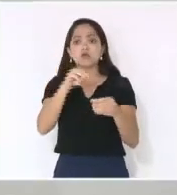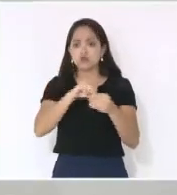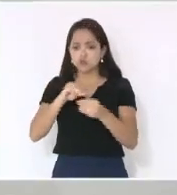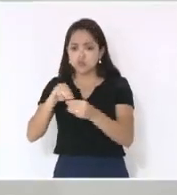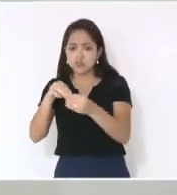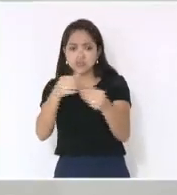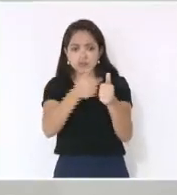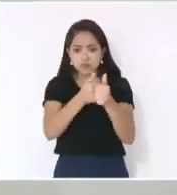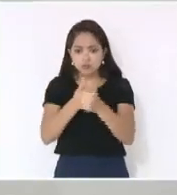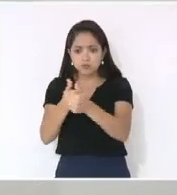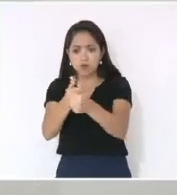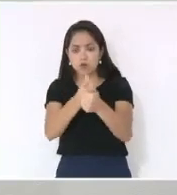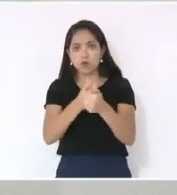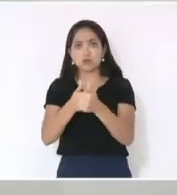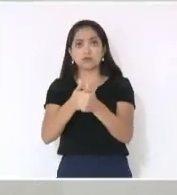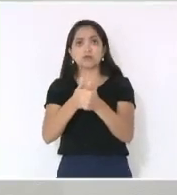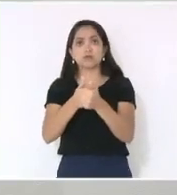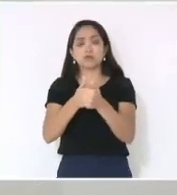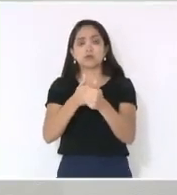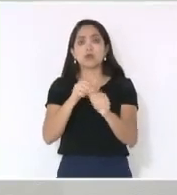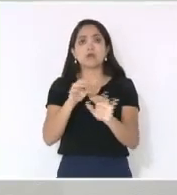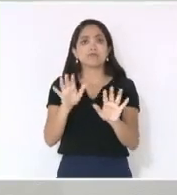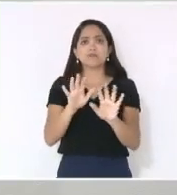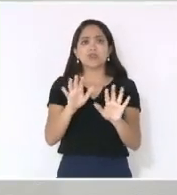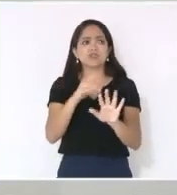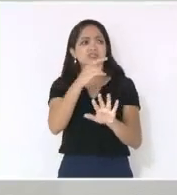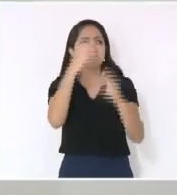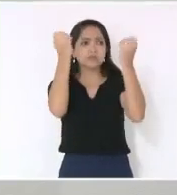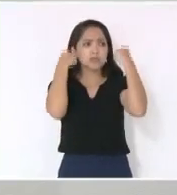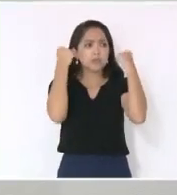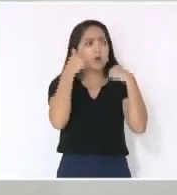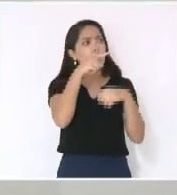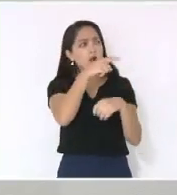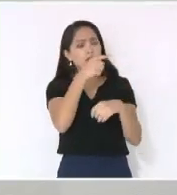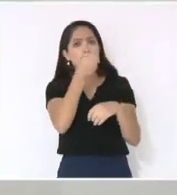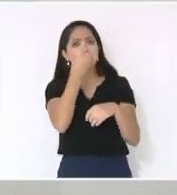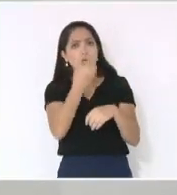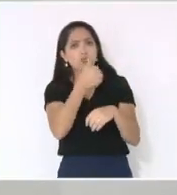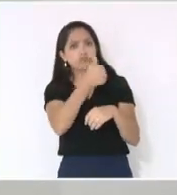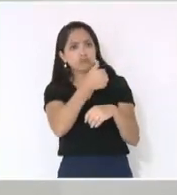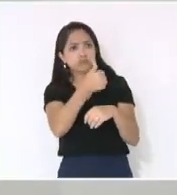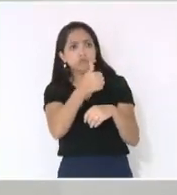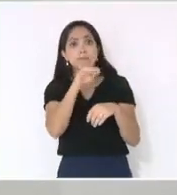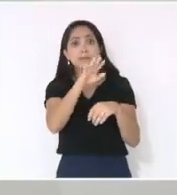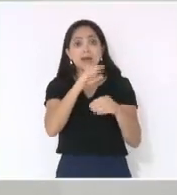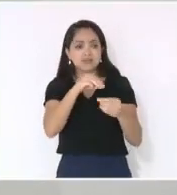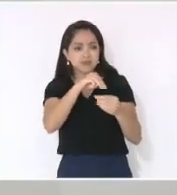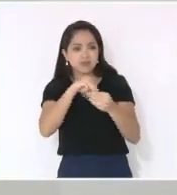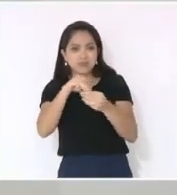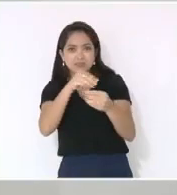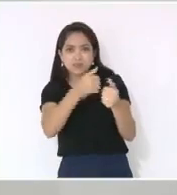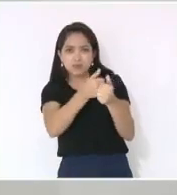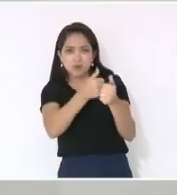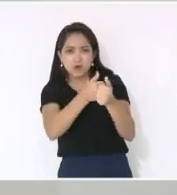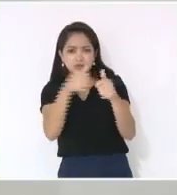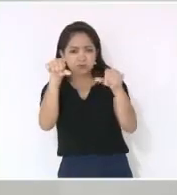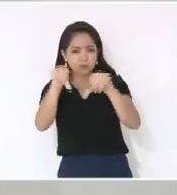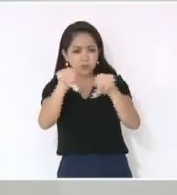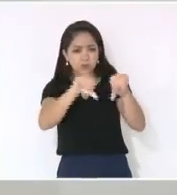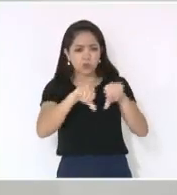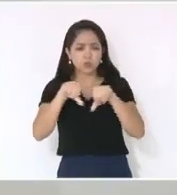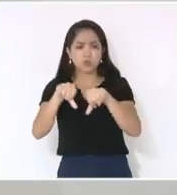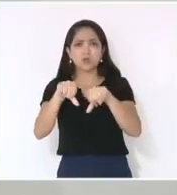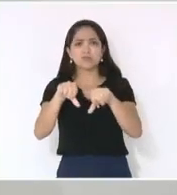vizinhos. Não adianta Chapecó ir bem se os municípios periféricos vão mal. Não